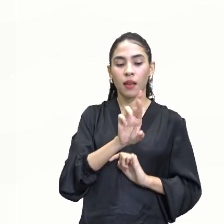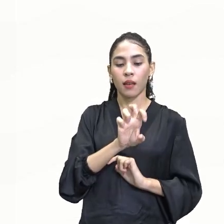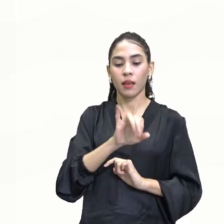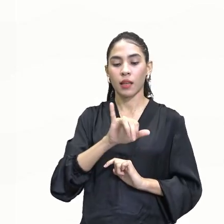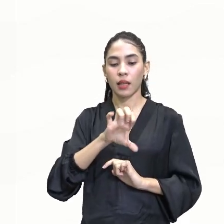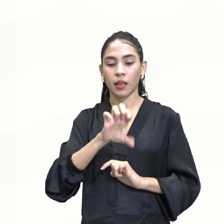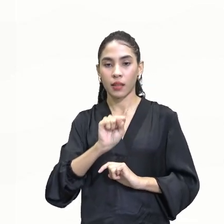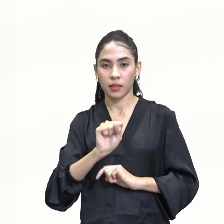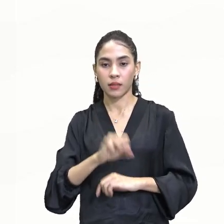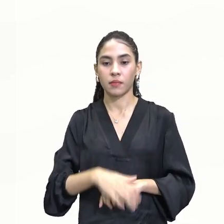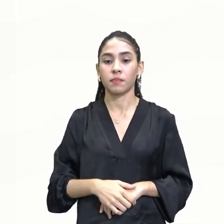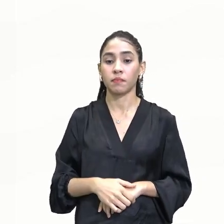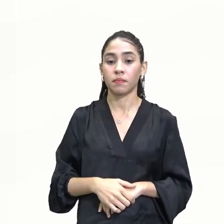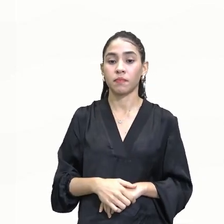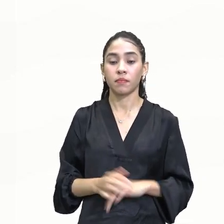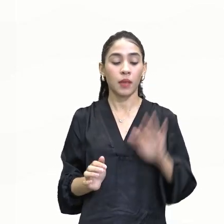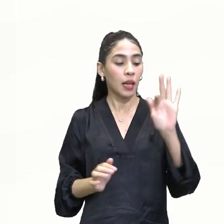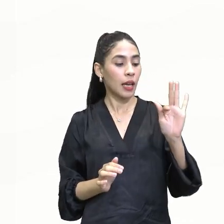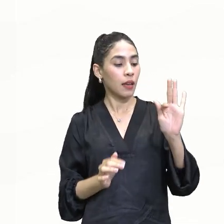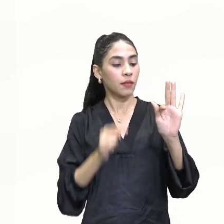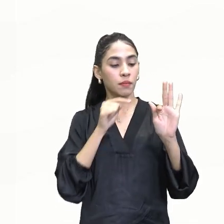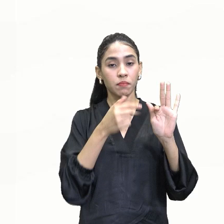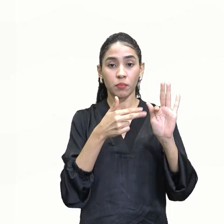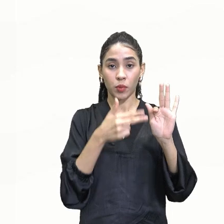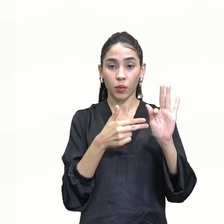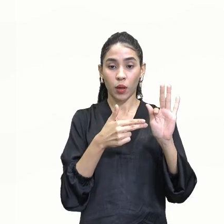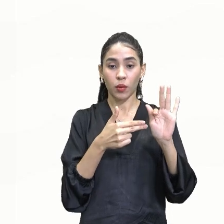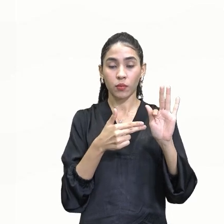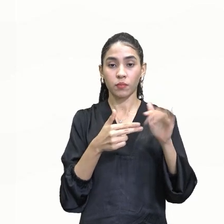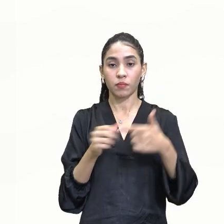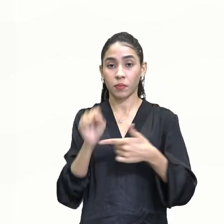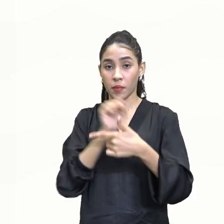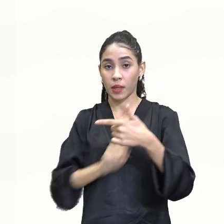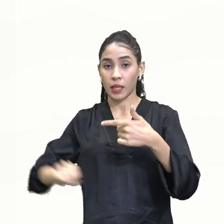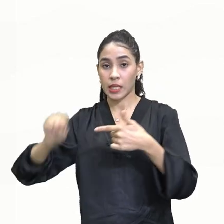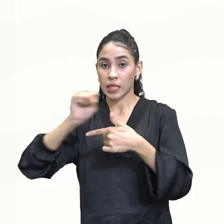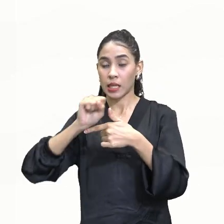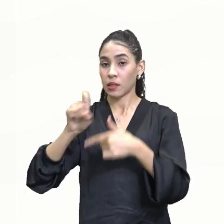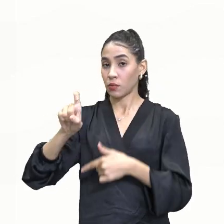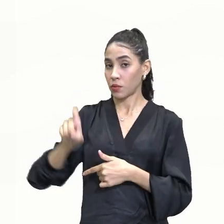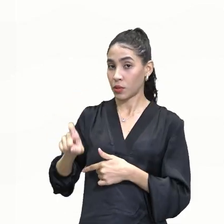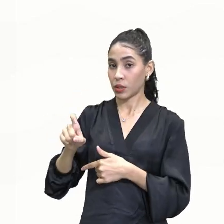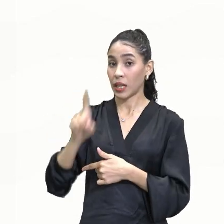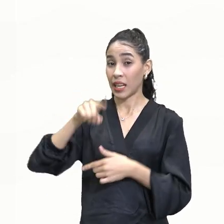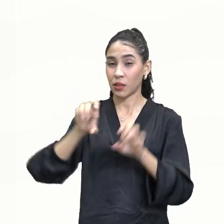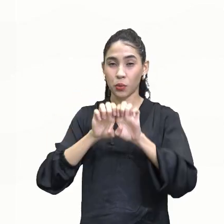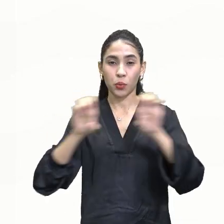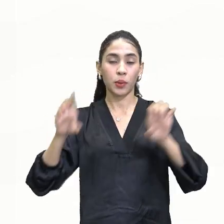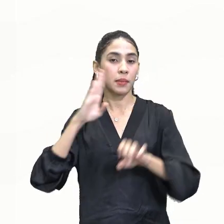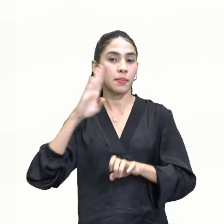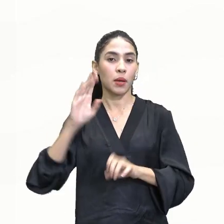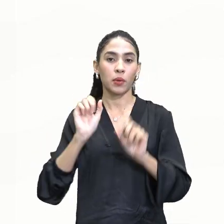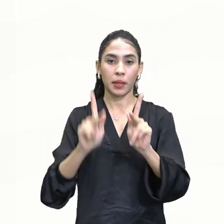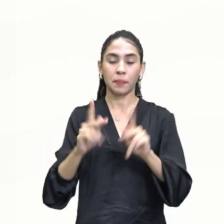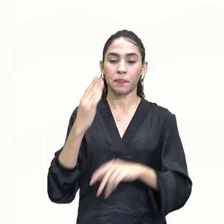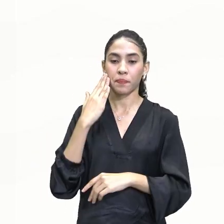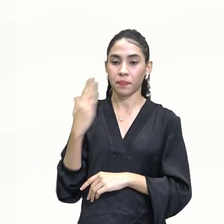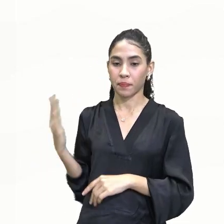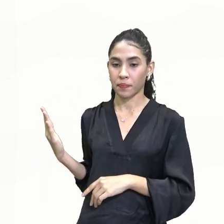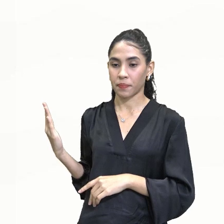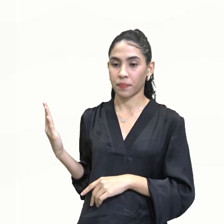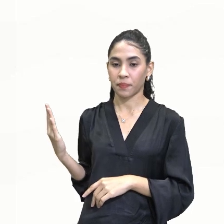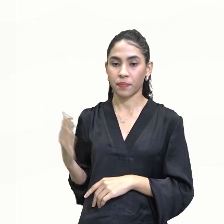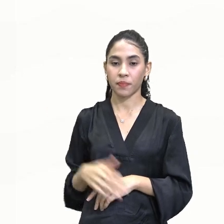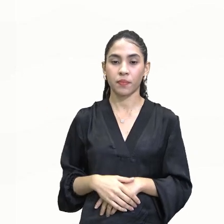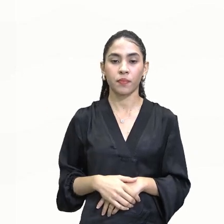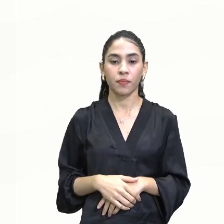que f de x é igual a seno de x, é a nossa notação, não é? É aí a escrita